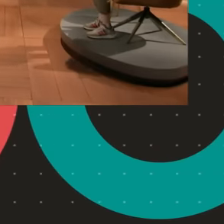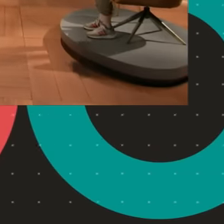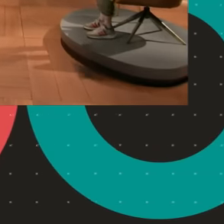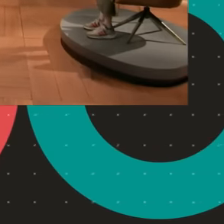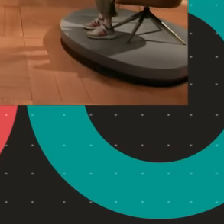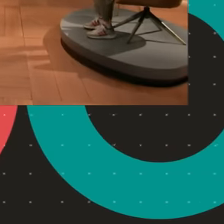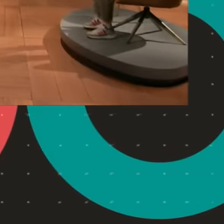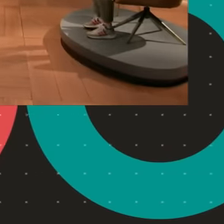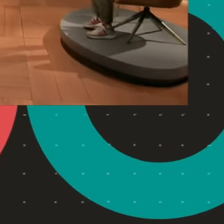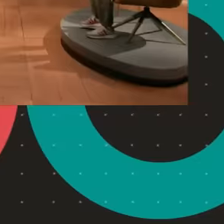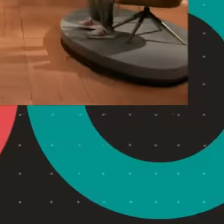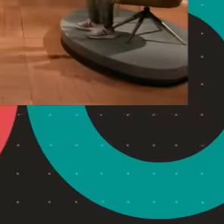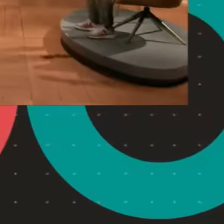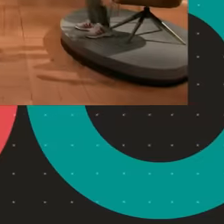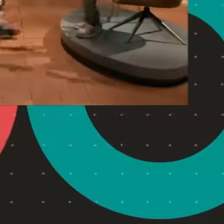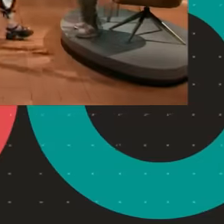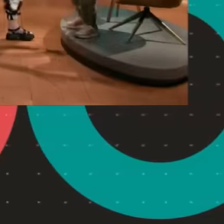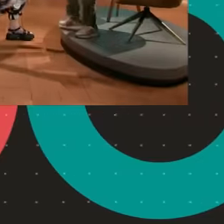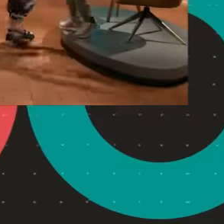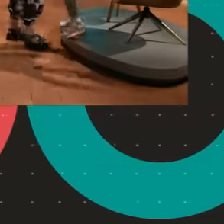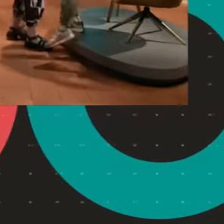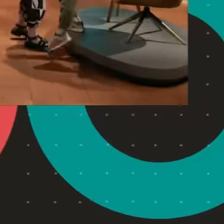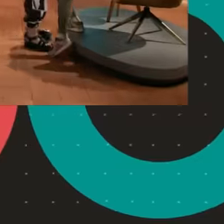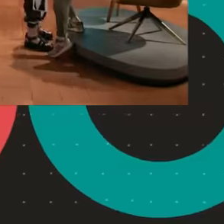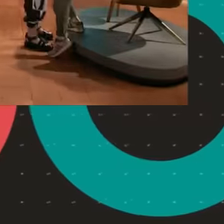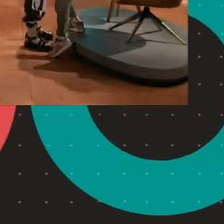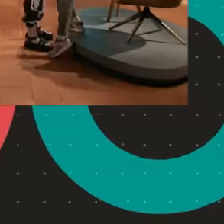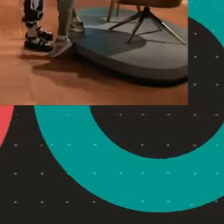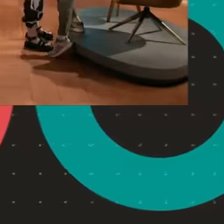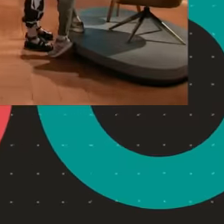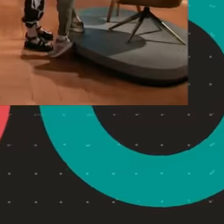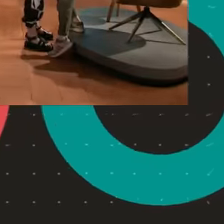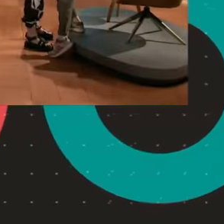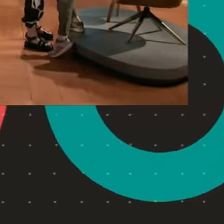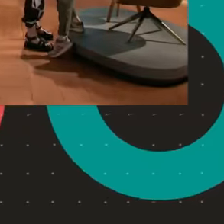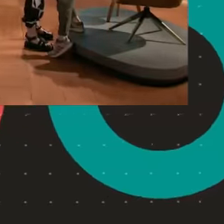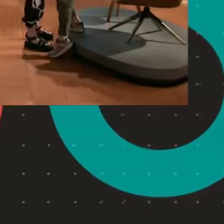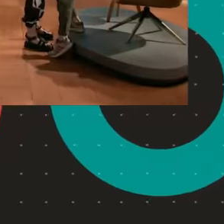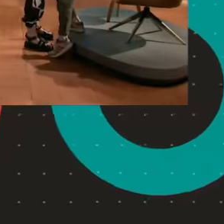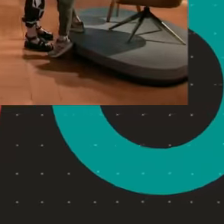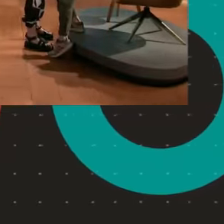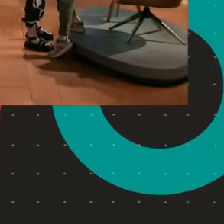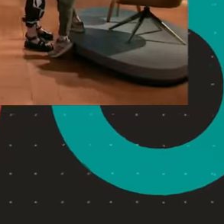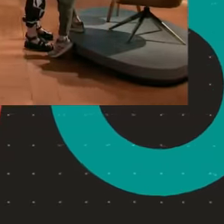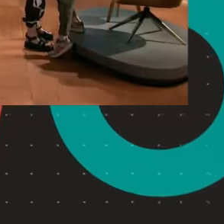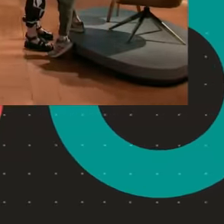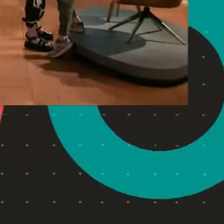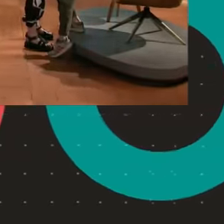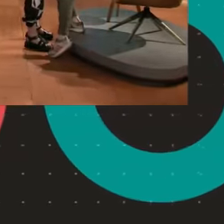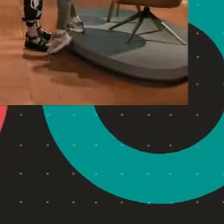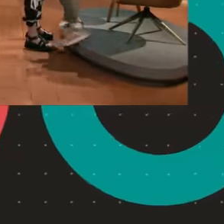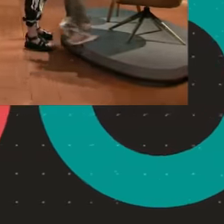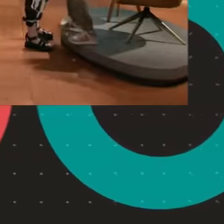tremendo. Ah. Não era plano nosso fazer você chorar desse jeito, né? Obrigada, foi incrível.